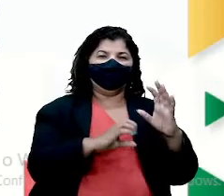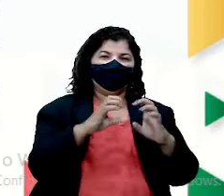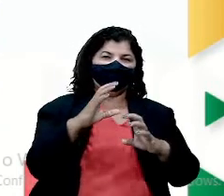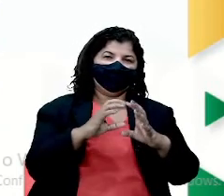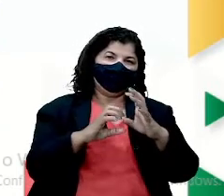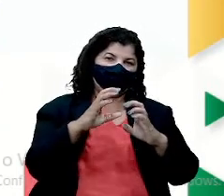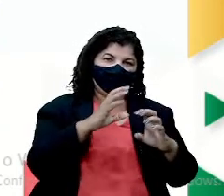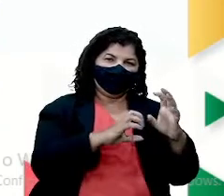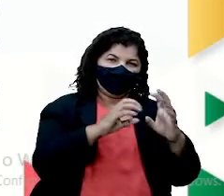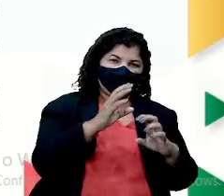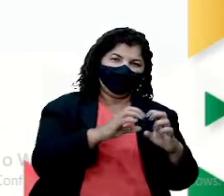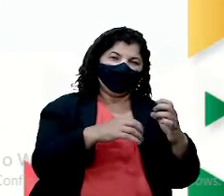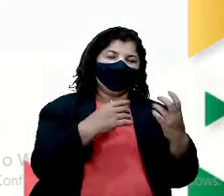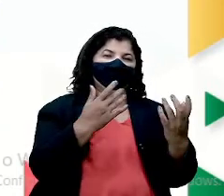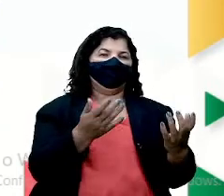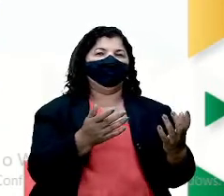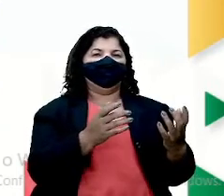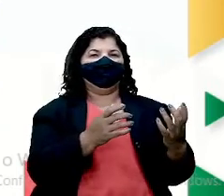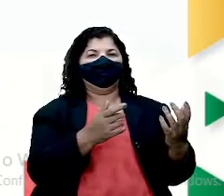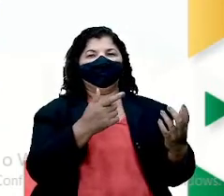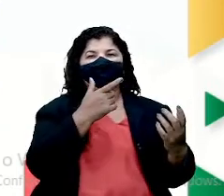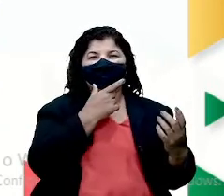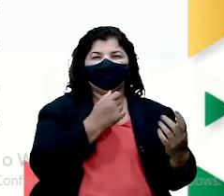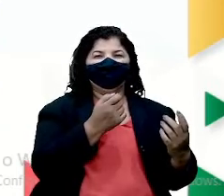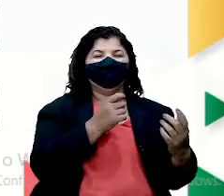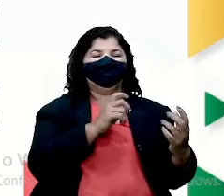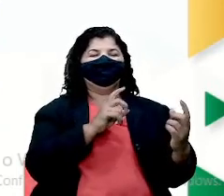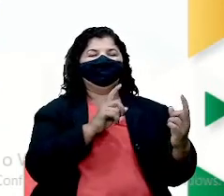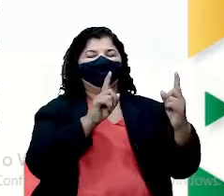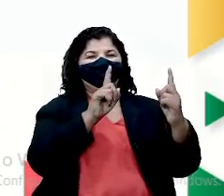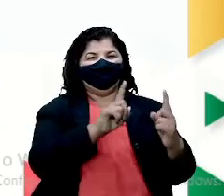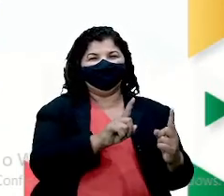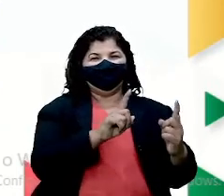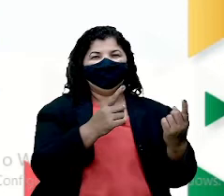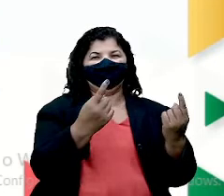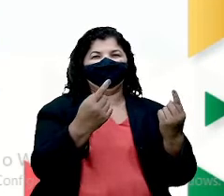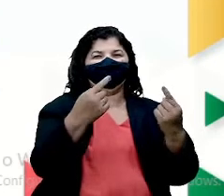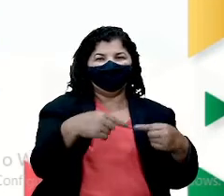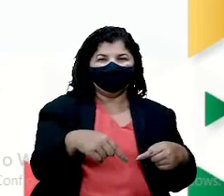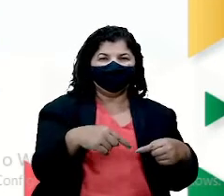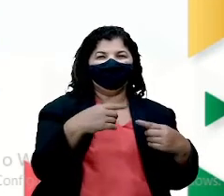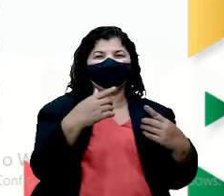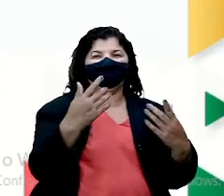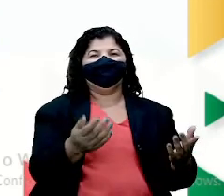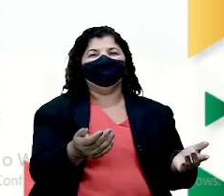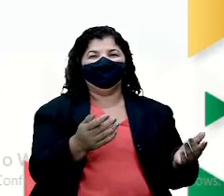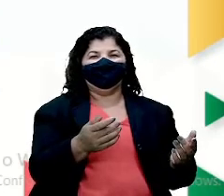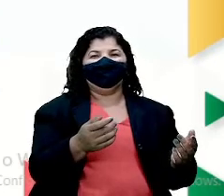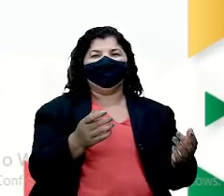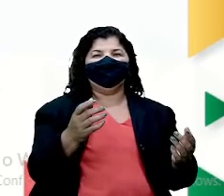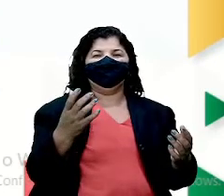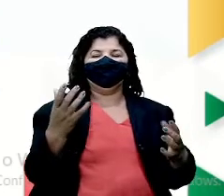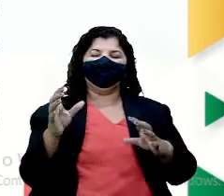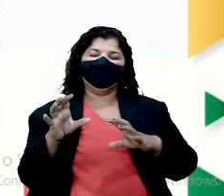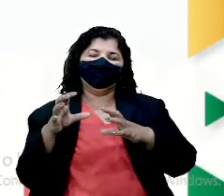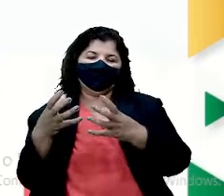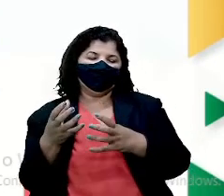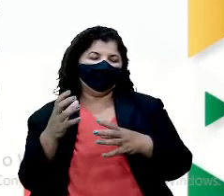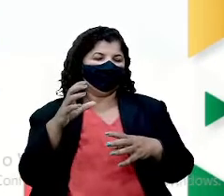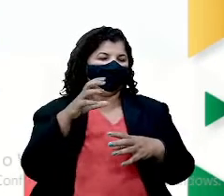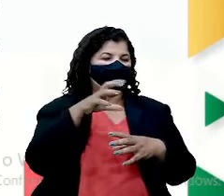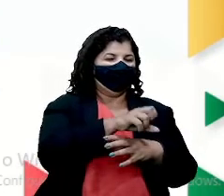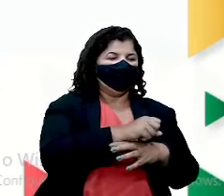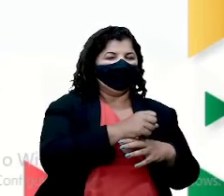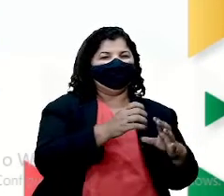Entre bárbaros, vândalos, né? Então, uma civilização dominando a outra, não havia norma, não havia